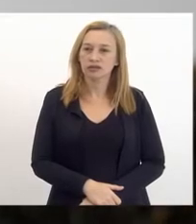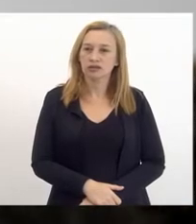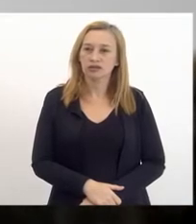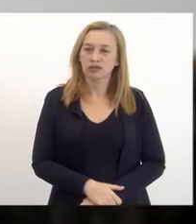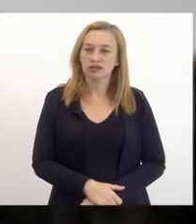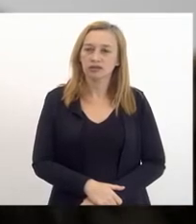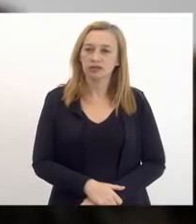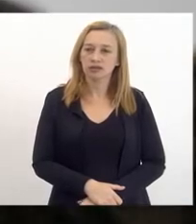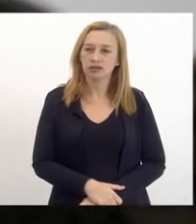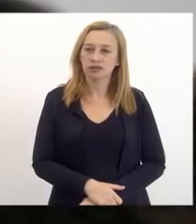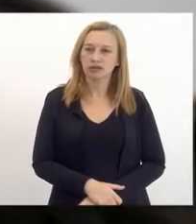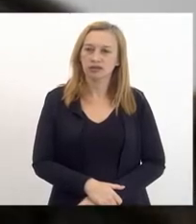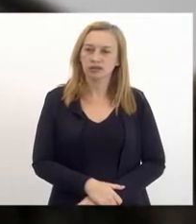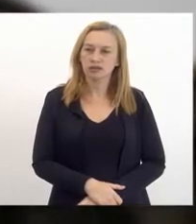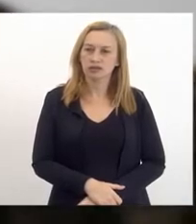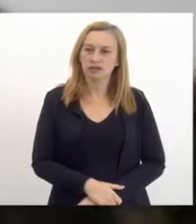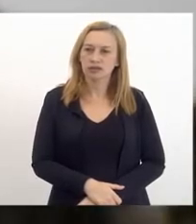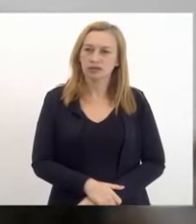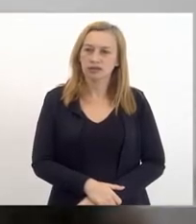Que